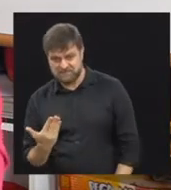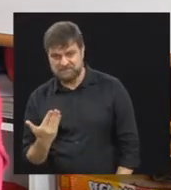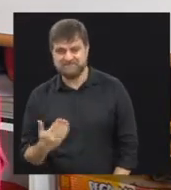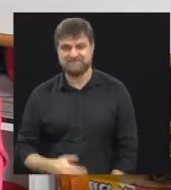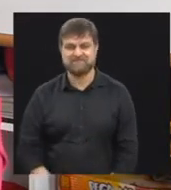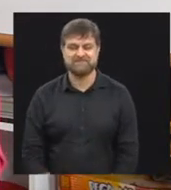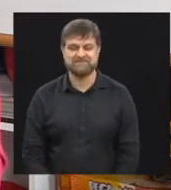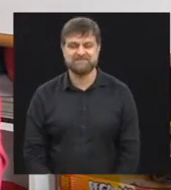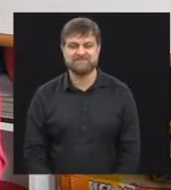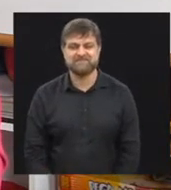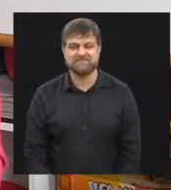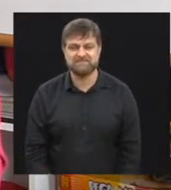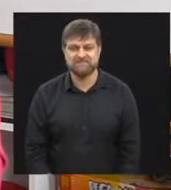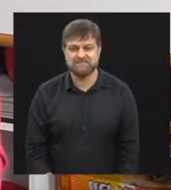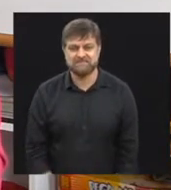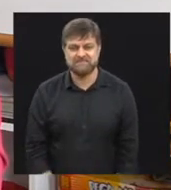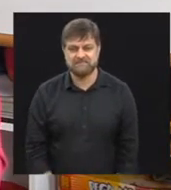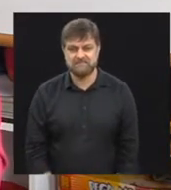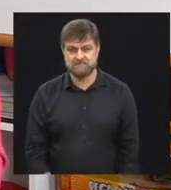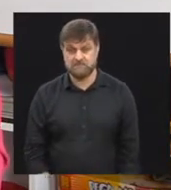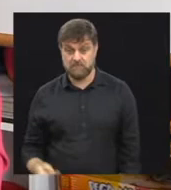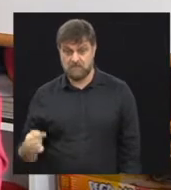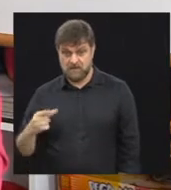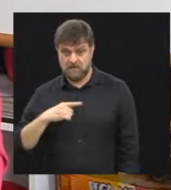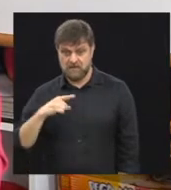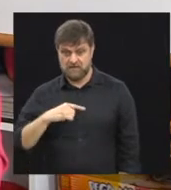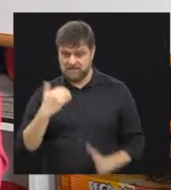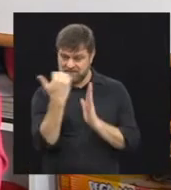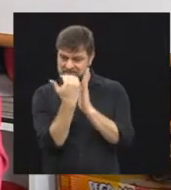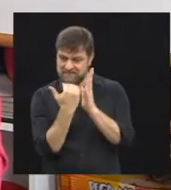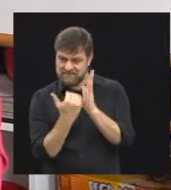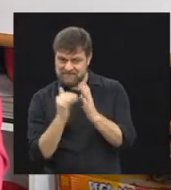que é o youtube.com/TV Câmara Campinas. Lá tem a